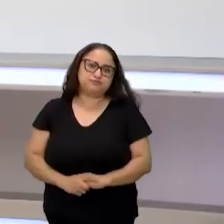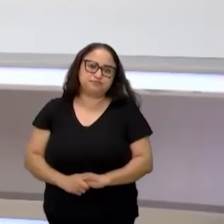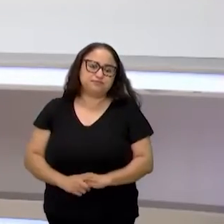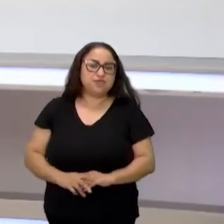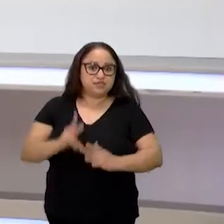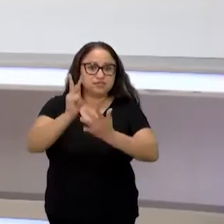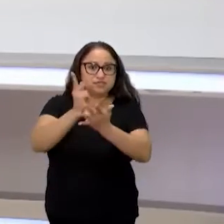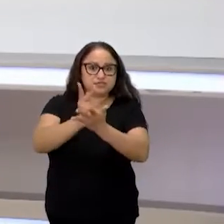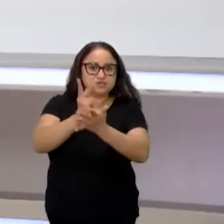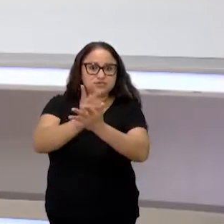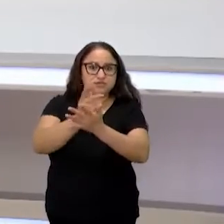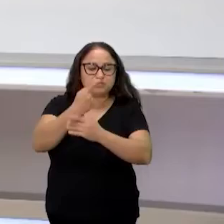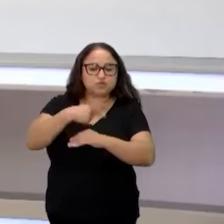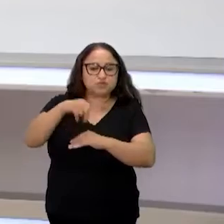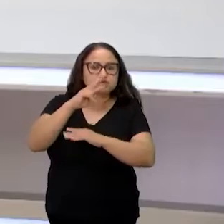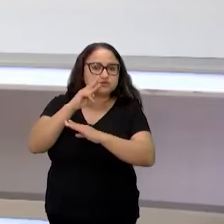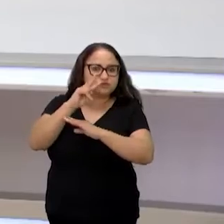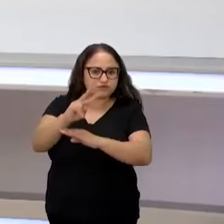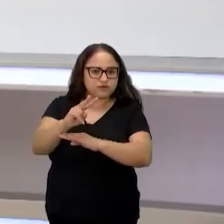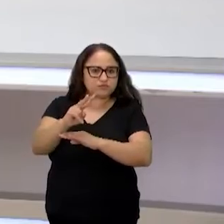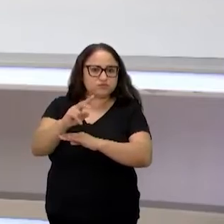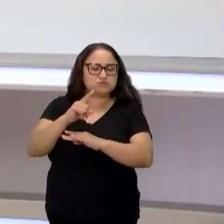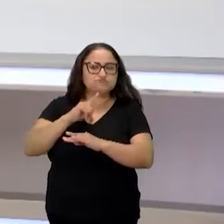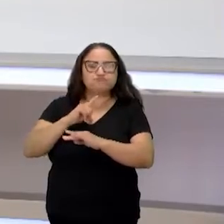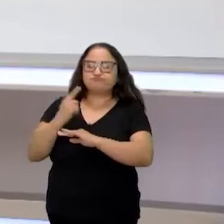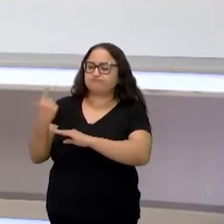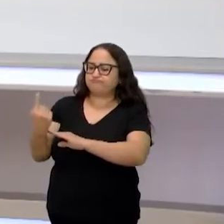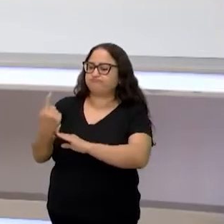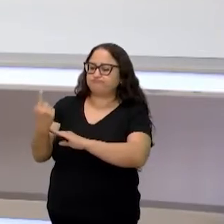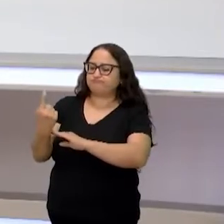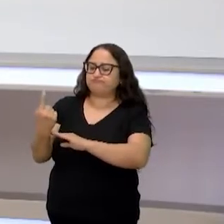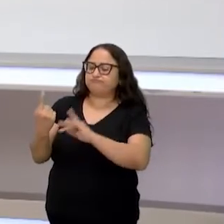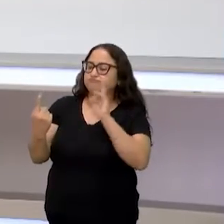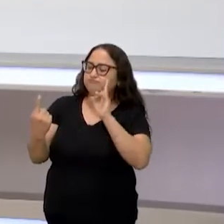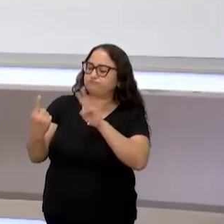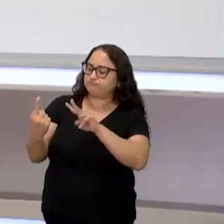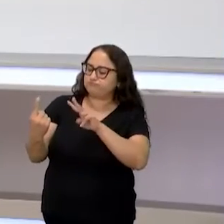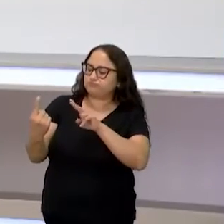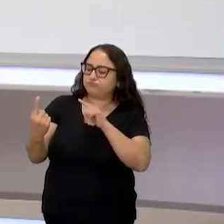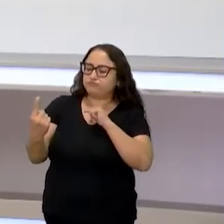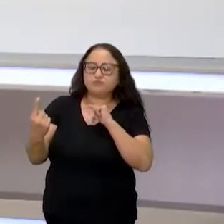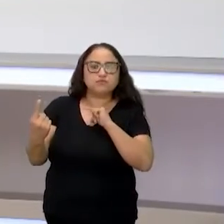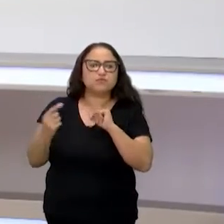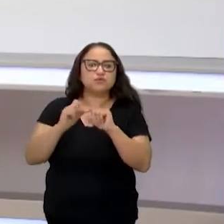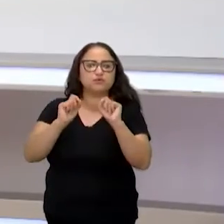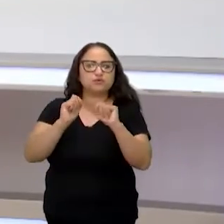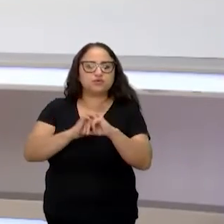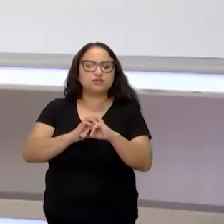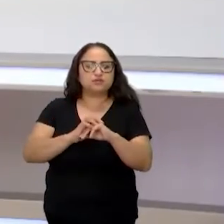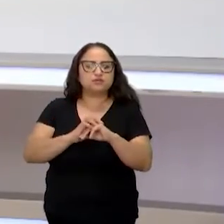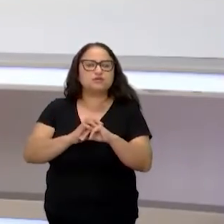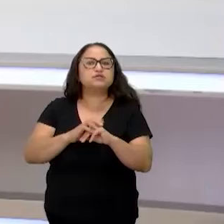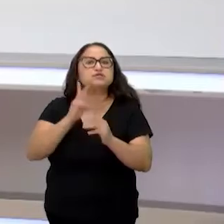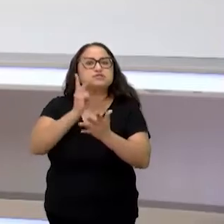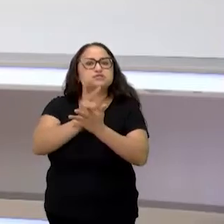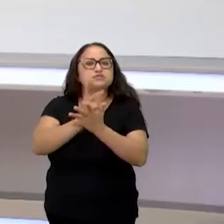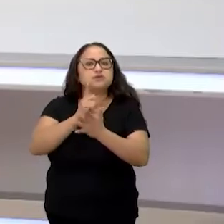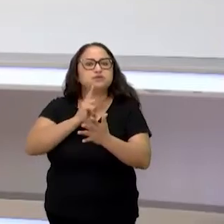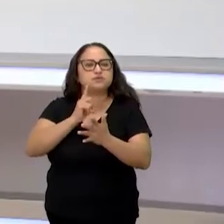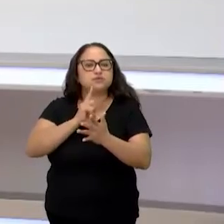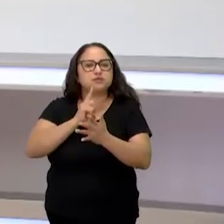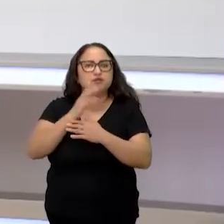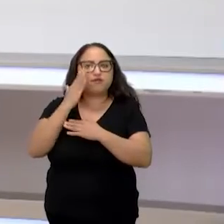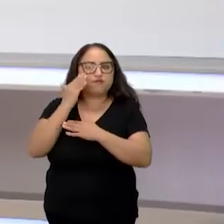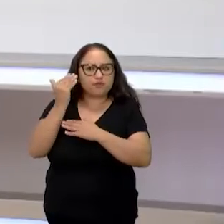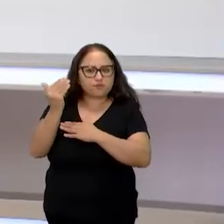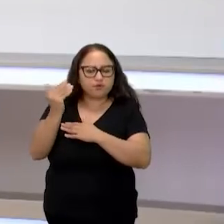vê exposição individual, vamos ver uma individual, sei lá, da Leda Catunda, geralmente você vai ter lá as